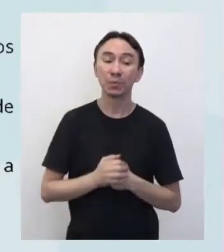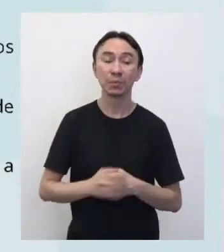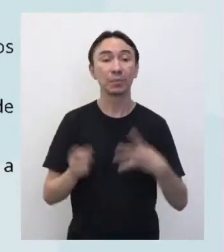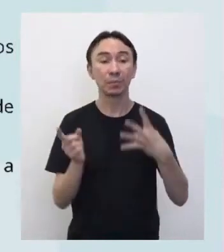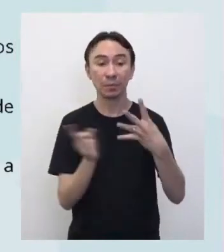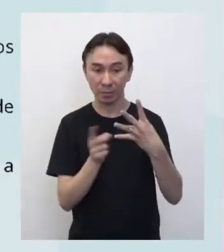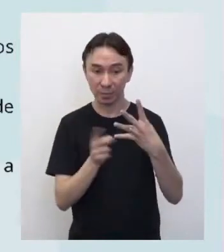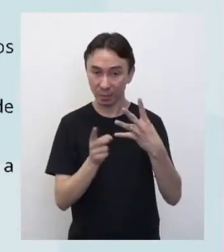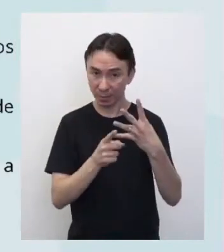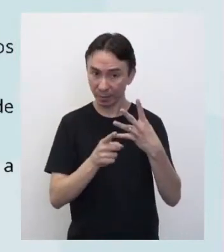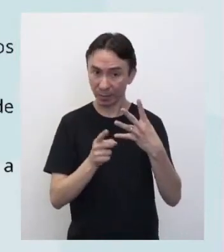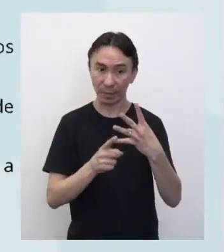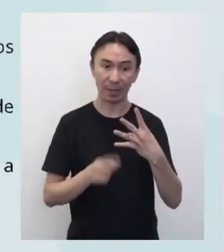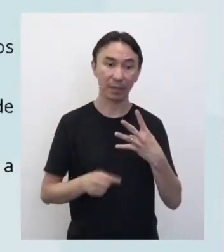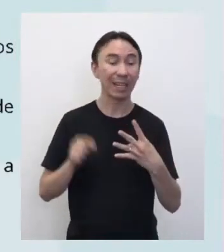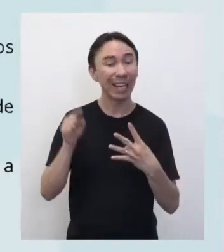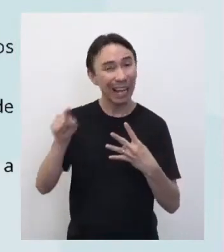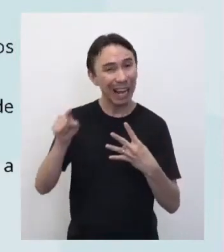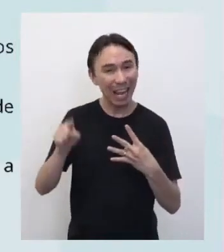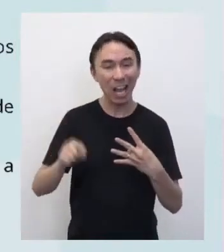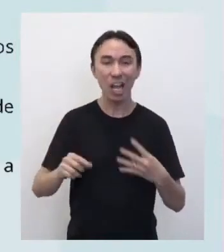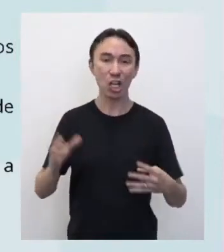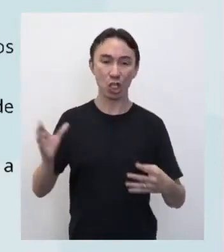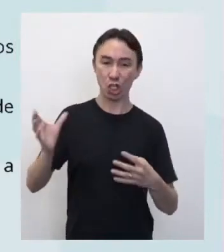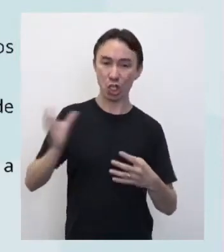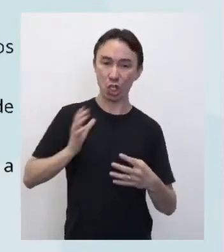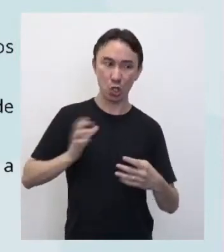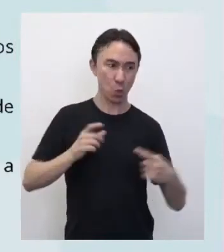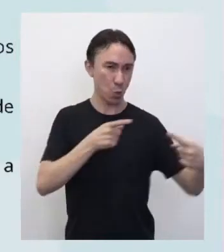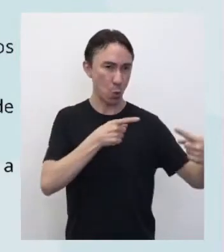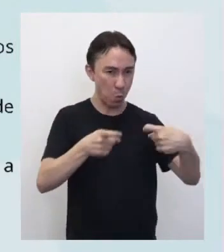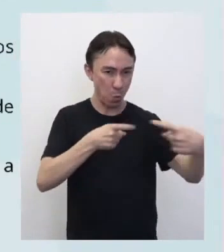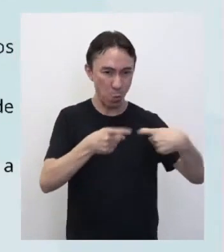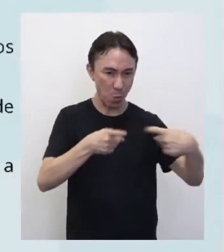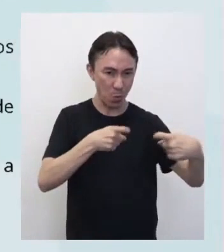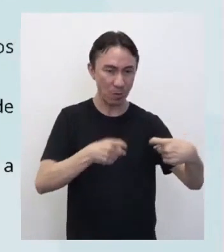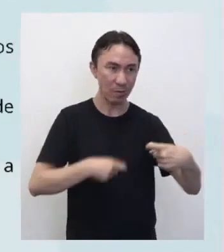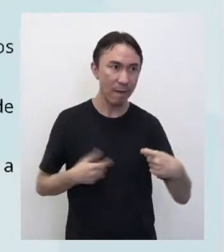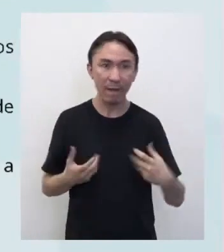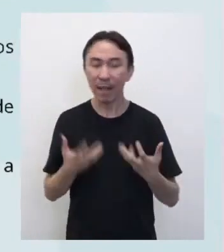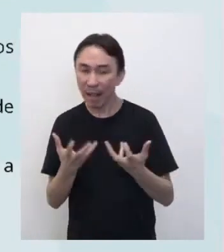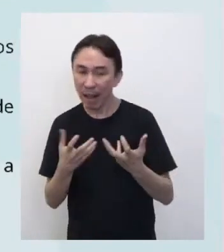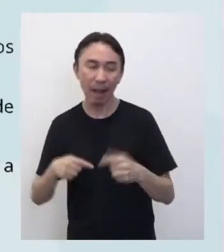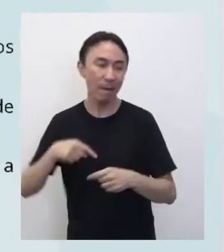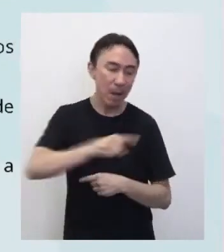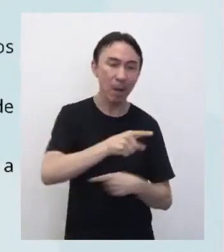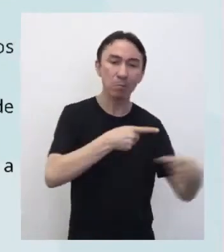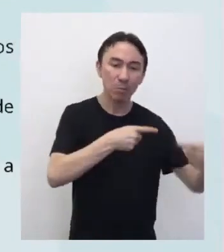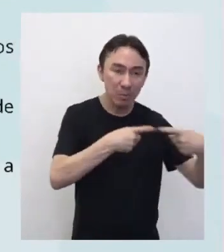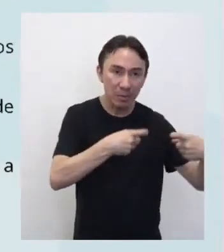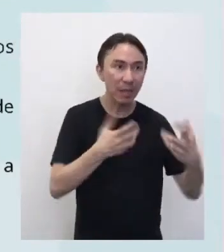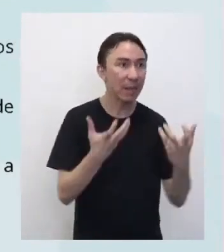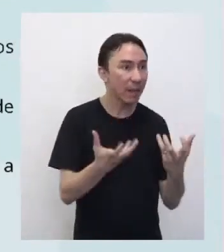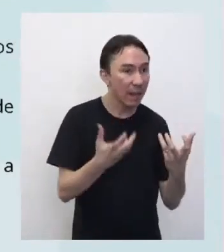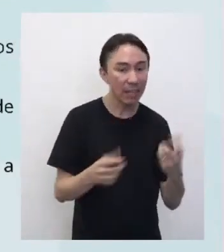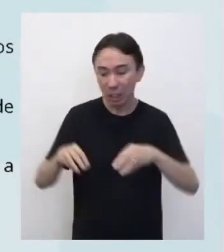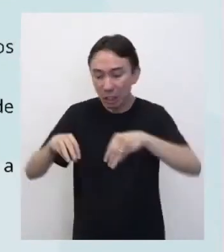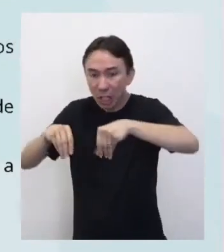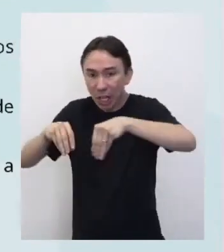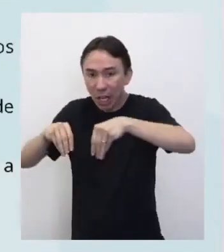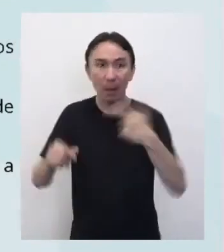afirmação: a nobreza guerreira aderiu às cruzadas pela possibilidade de obter terras. E a